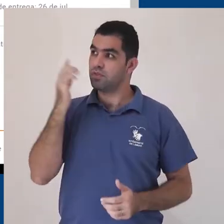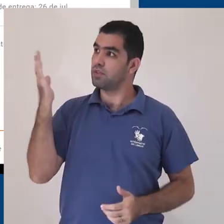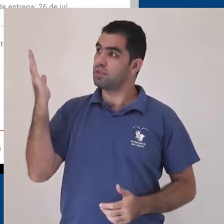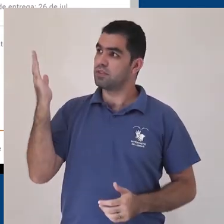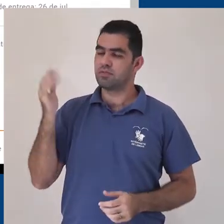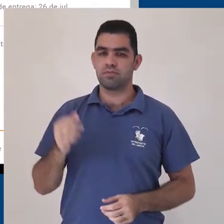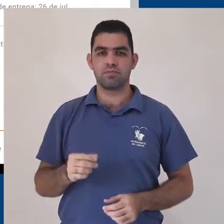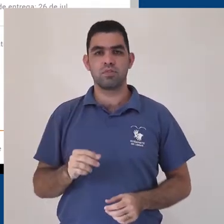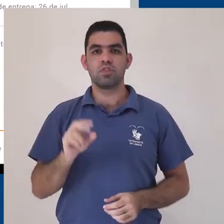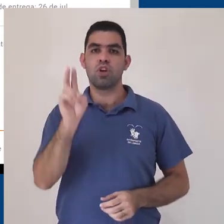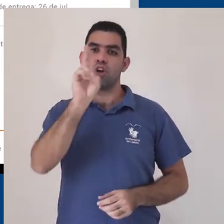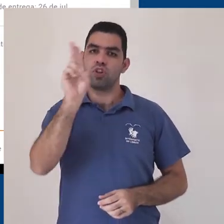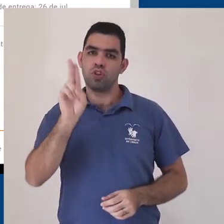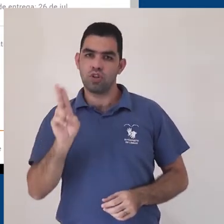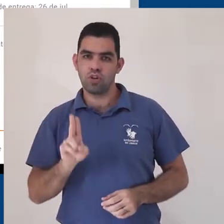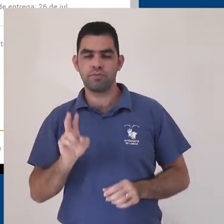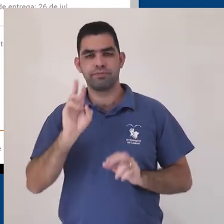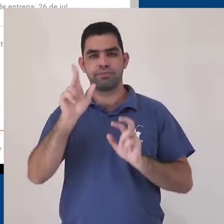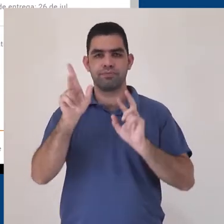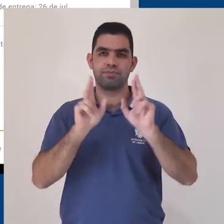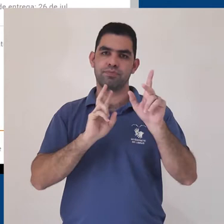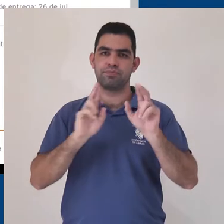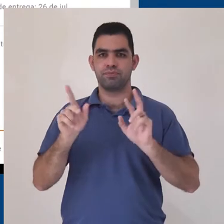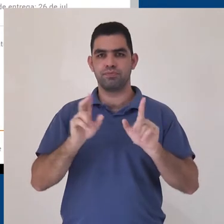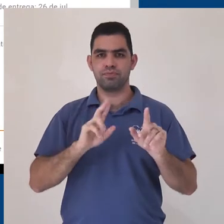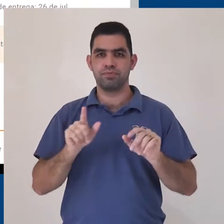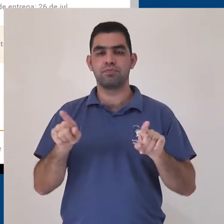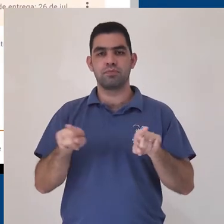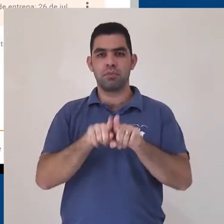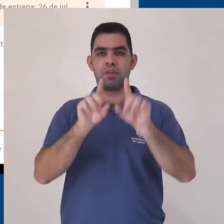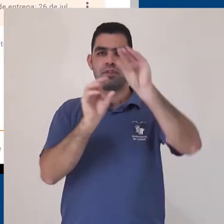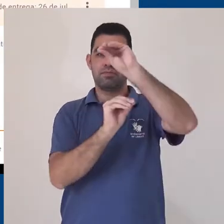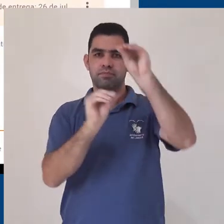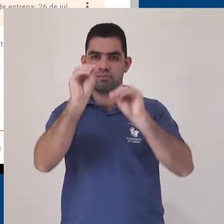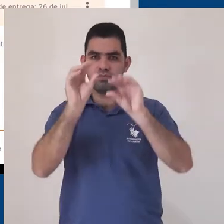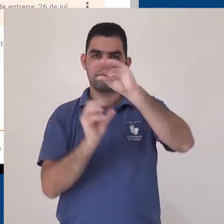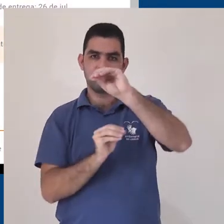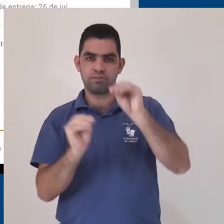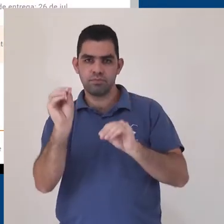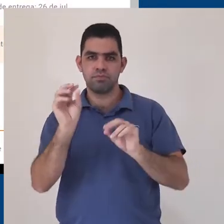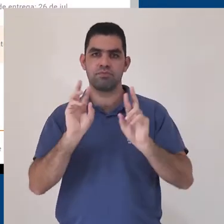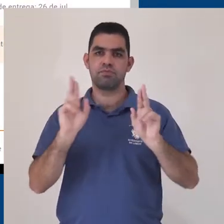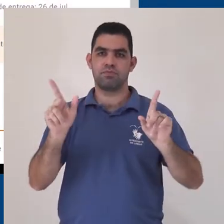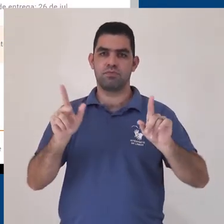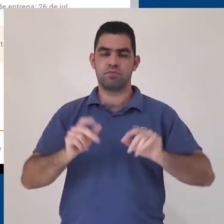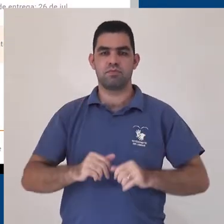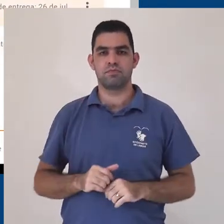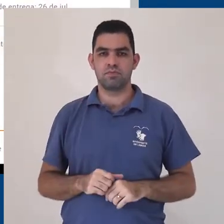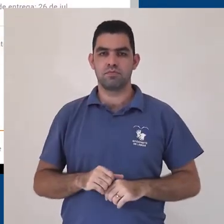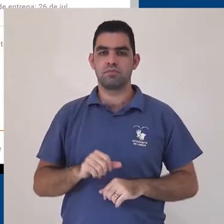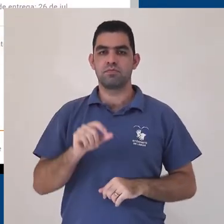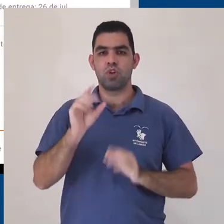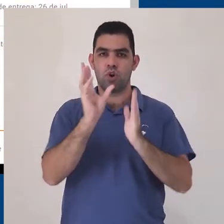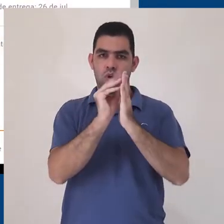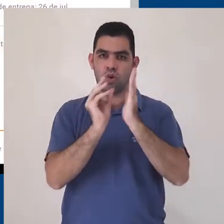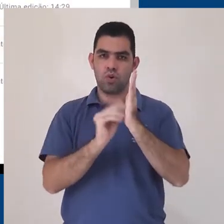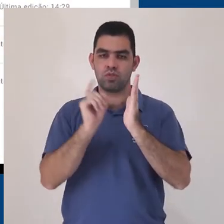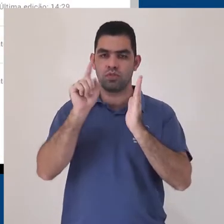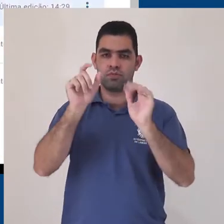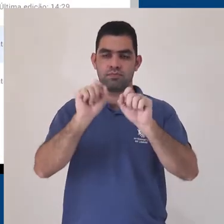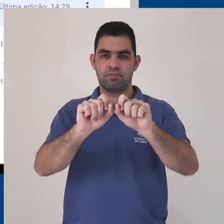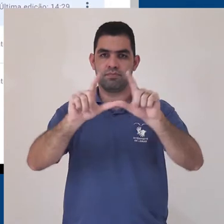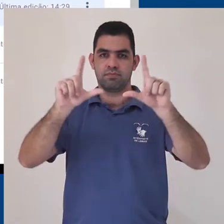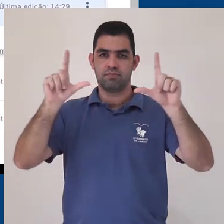nomes dos Tópicos e das atividades são diferentes e da posição de cada um no também ao clicar em um conteúdo